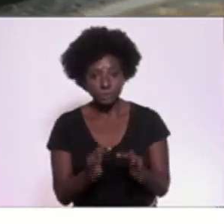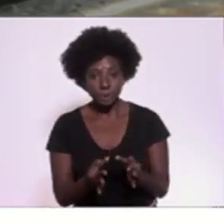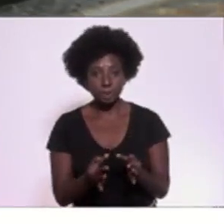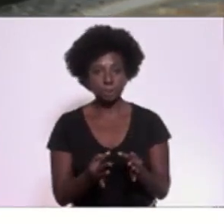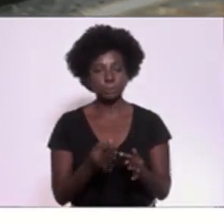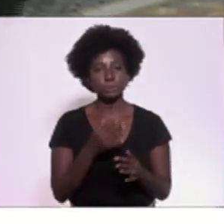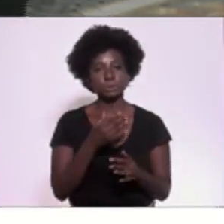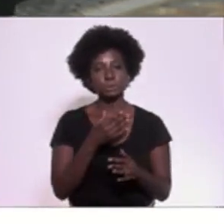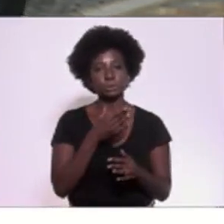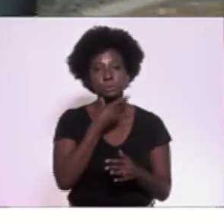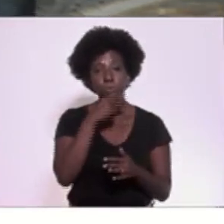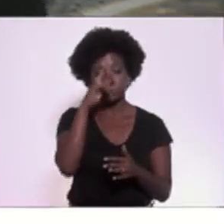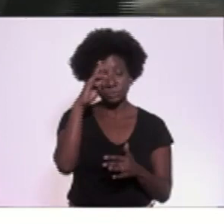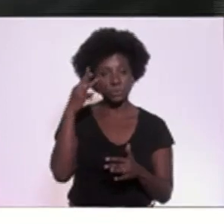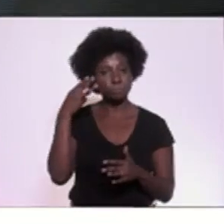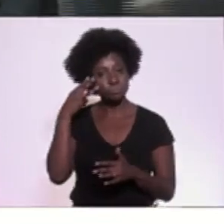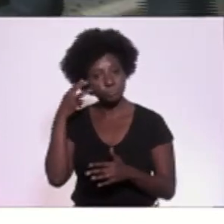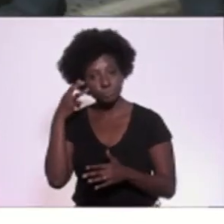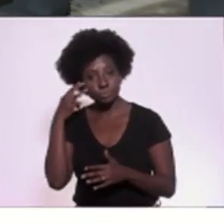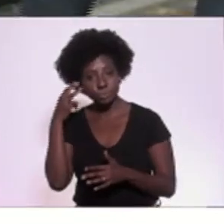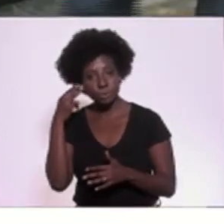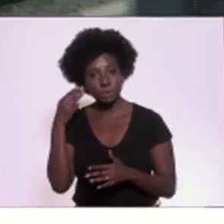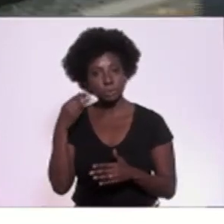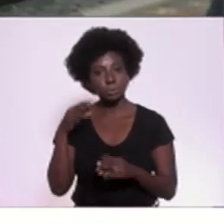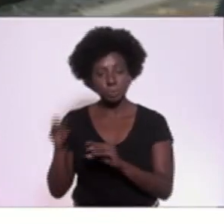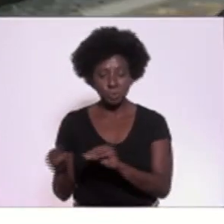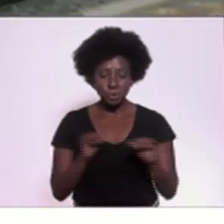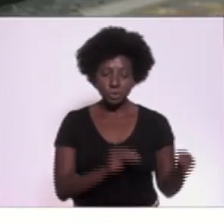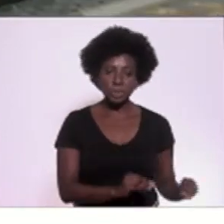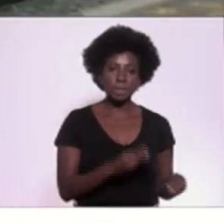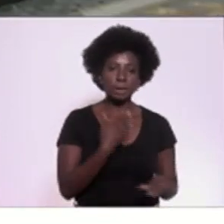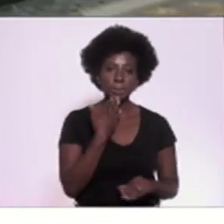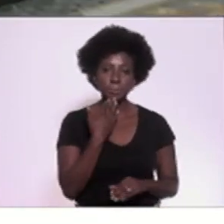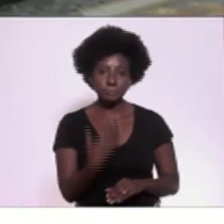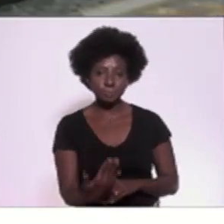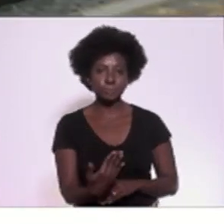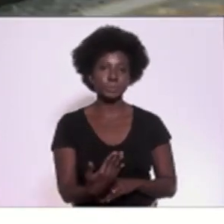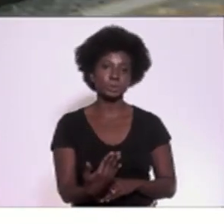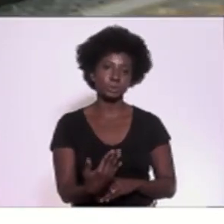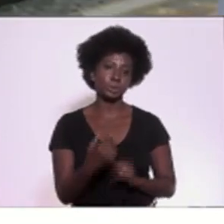viu o governador de se apropriar e pedir autorização ao parlamento, senhor presidente?